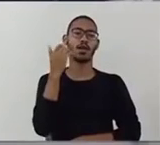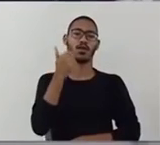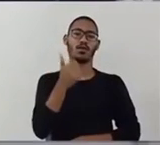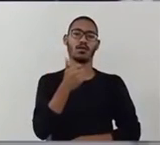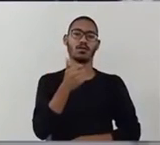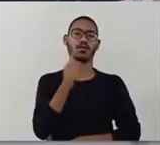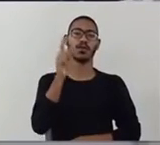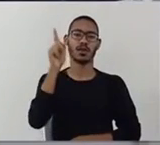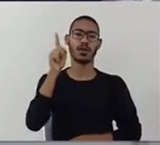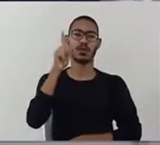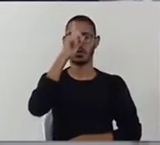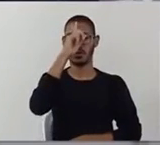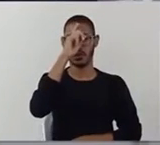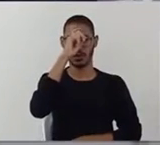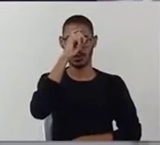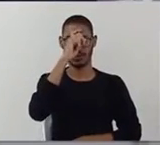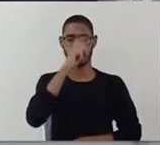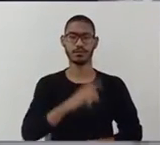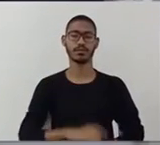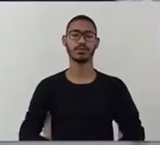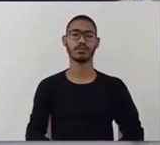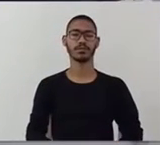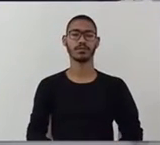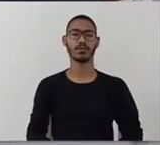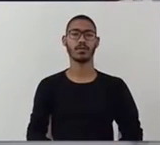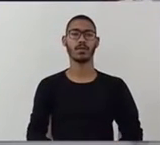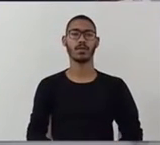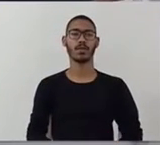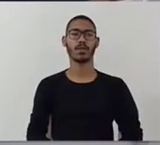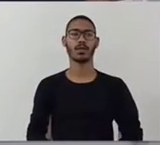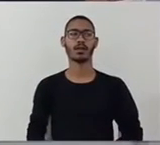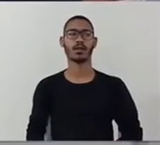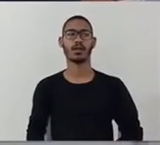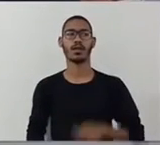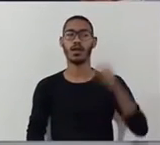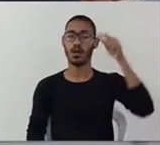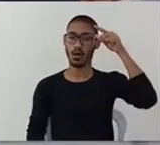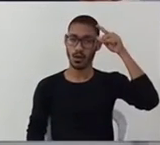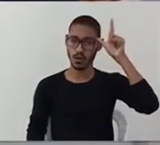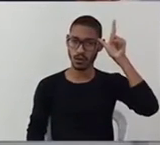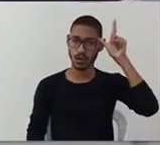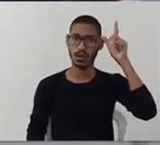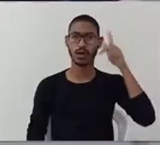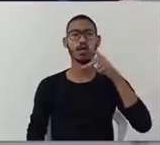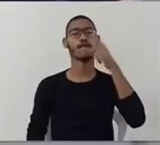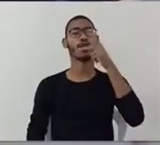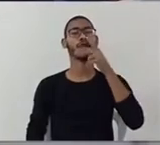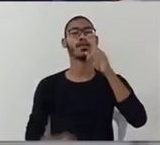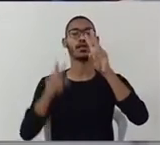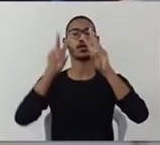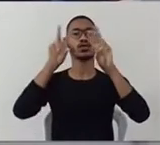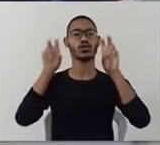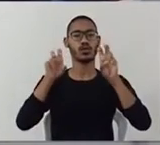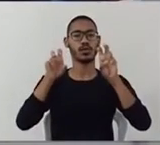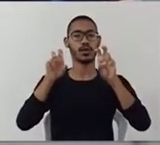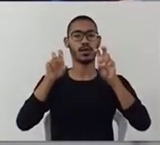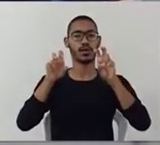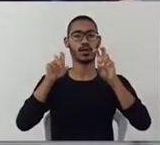é mas sua Presidente eu falei aqui ressaltei continuar ressaltar e frisar a questão do cartel dos combustíveis em